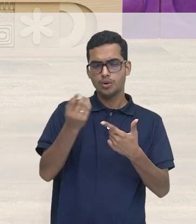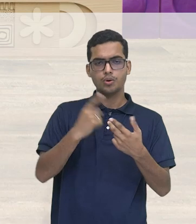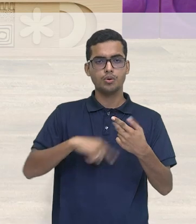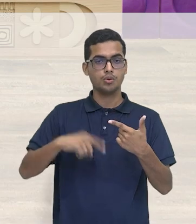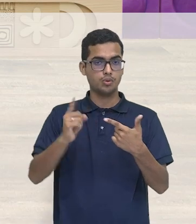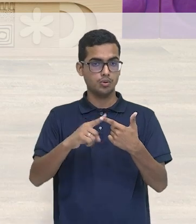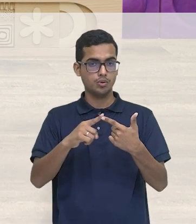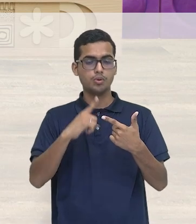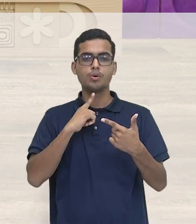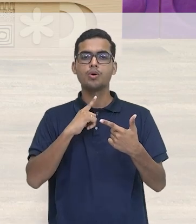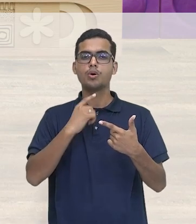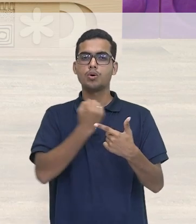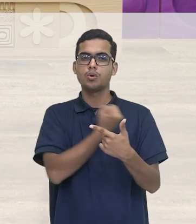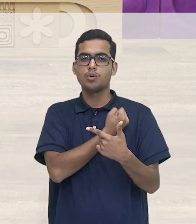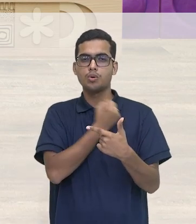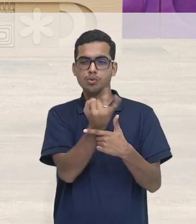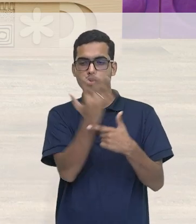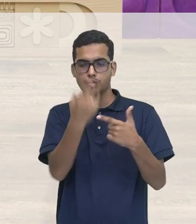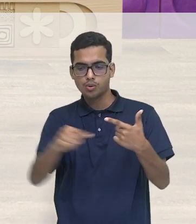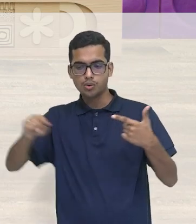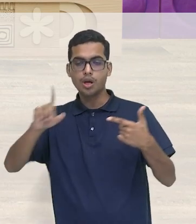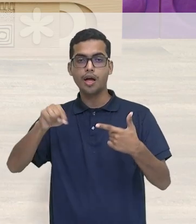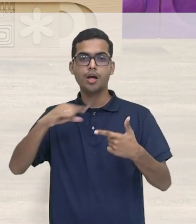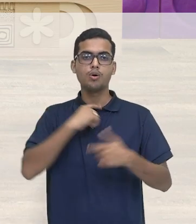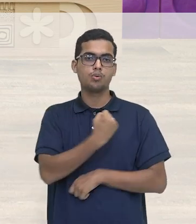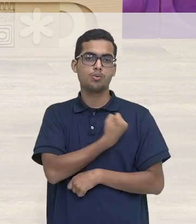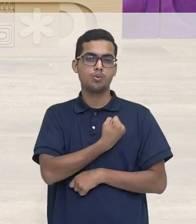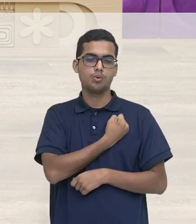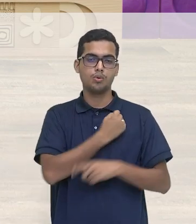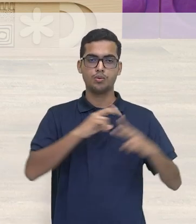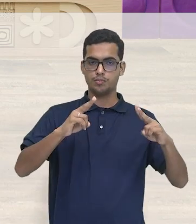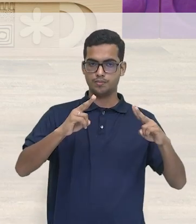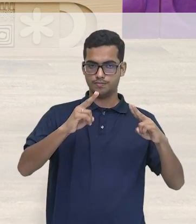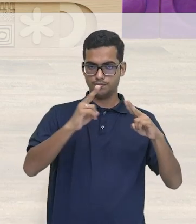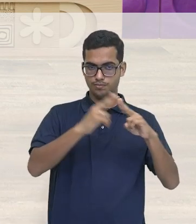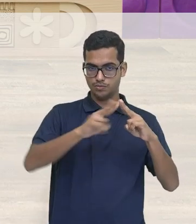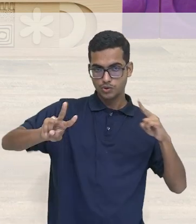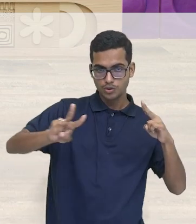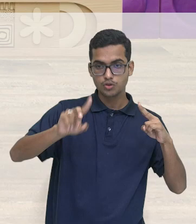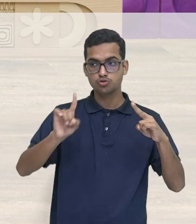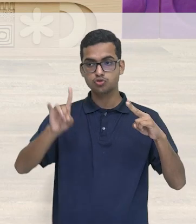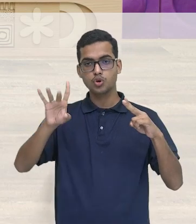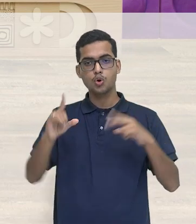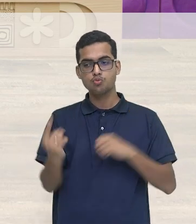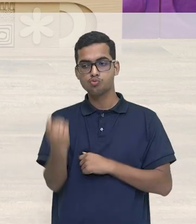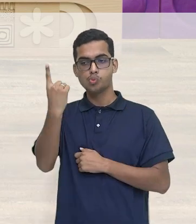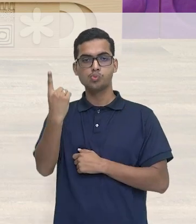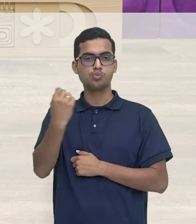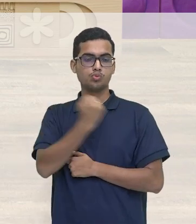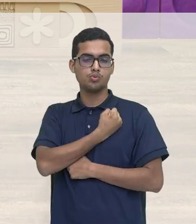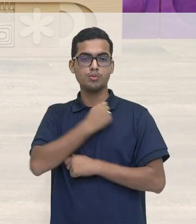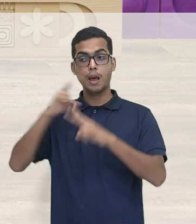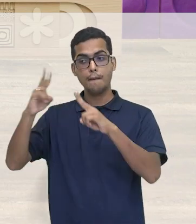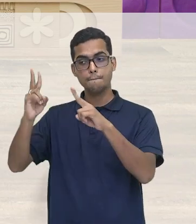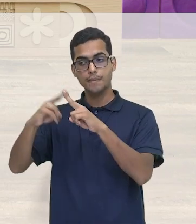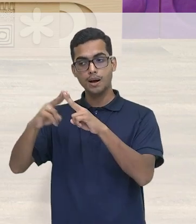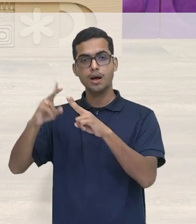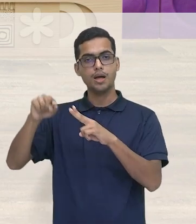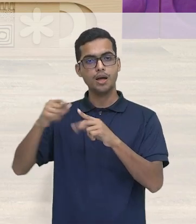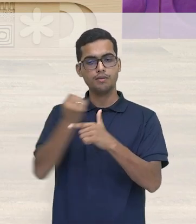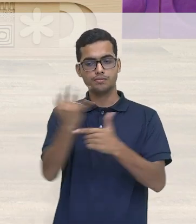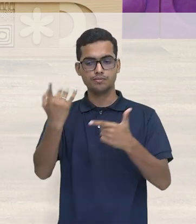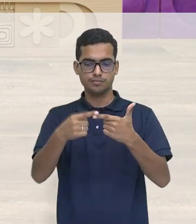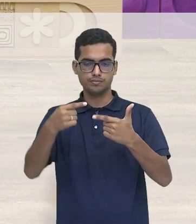número primo é um número ímpar, com exceção do 2, que é o único número primo que é